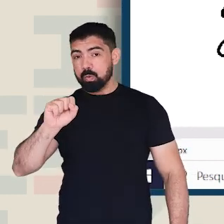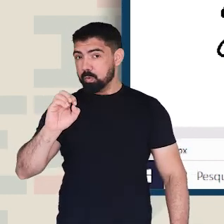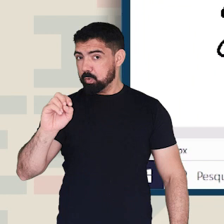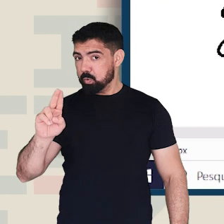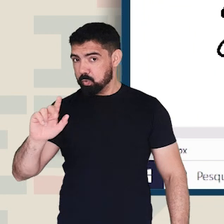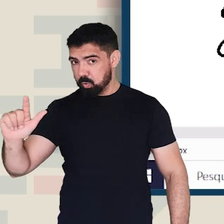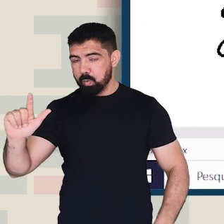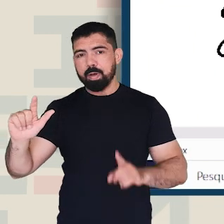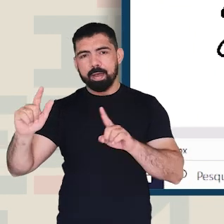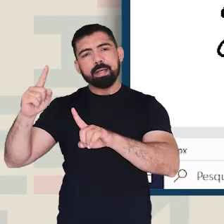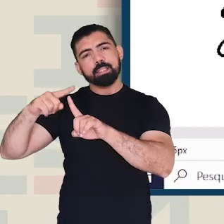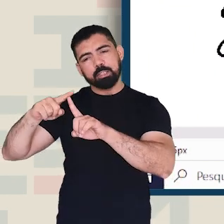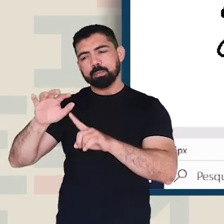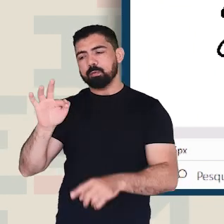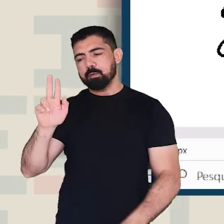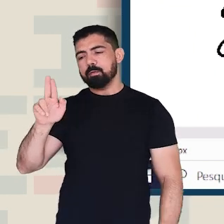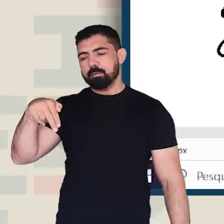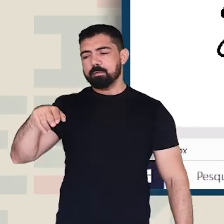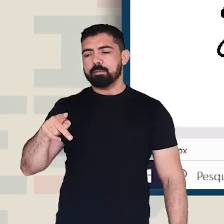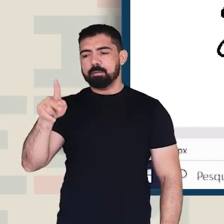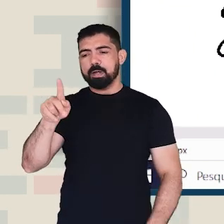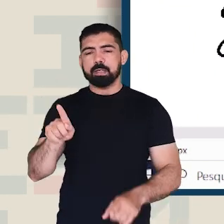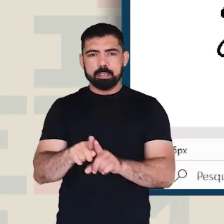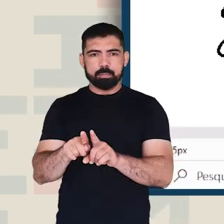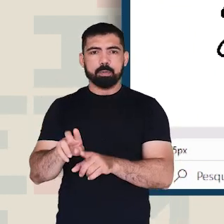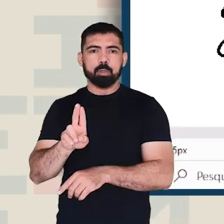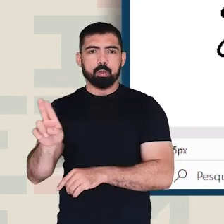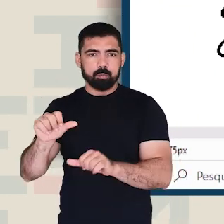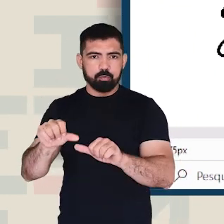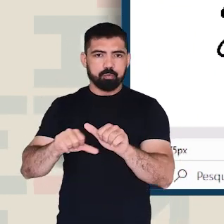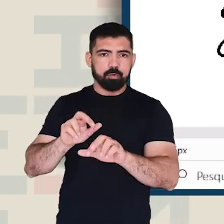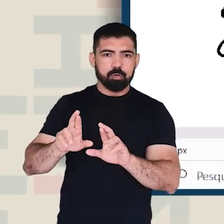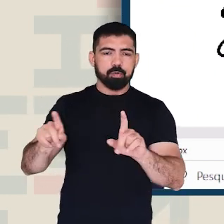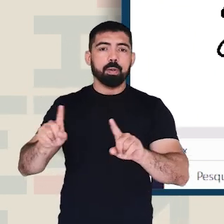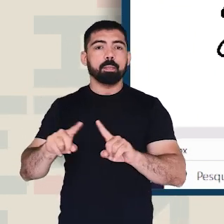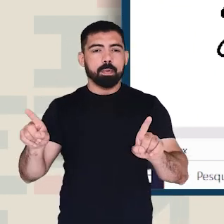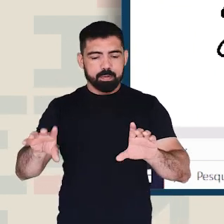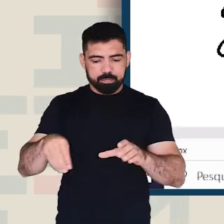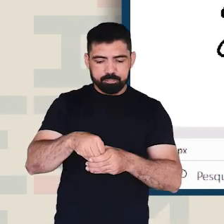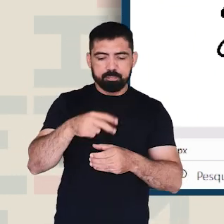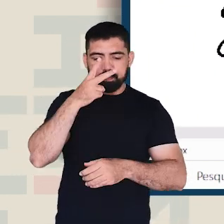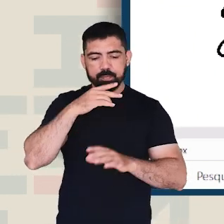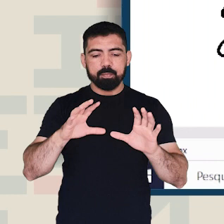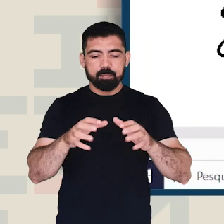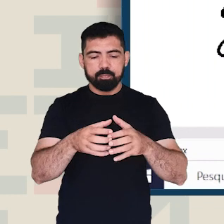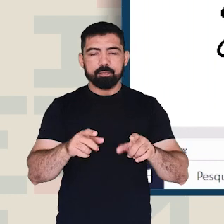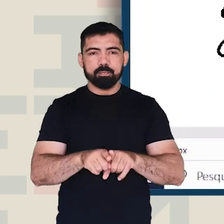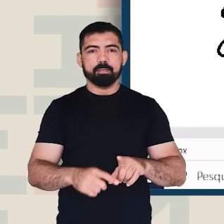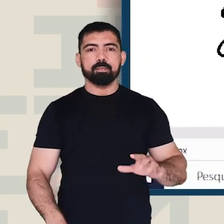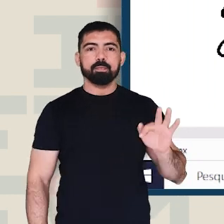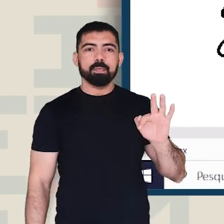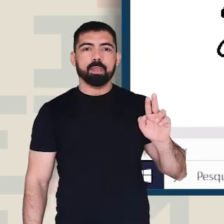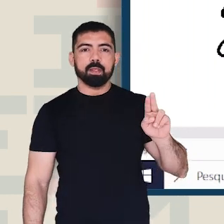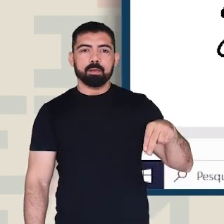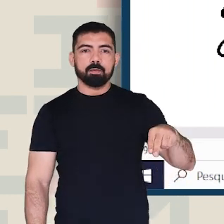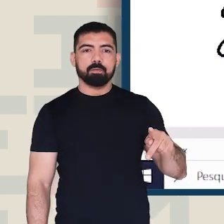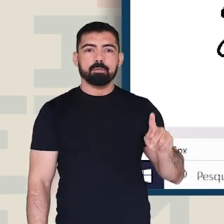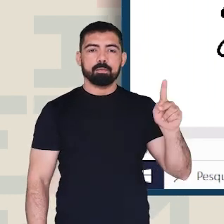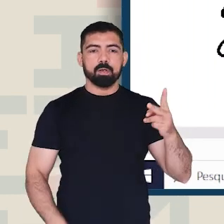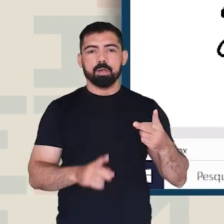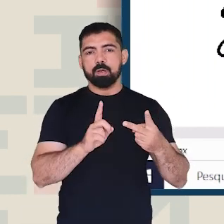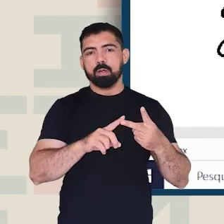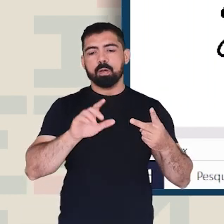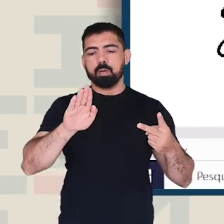é um tipo de funk, né? Acabou entrando como um nome diferente, mas enfim, faz parte da mesma família. O funk, o bolero, a